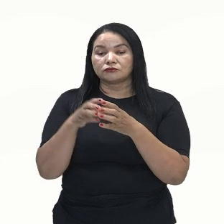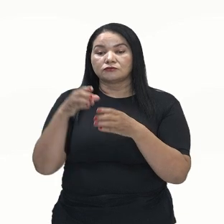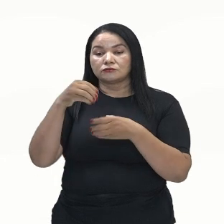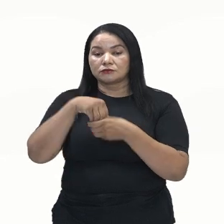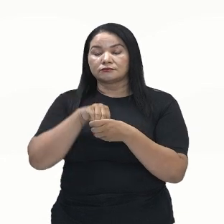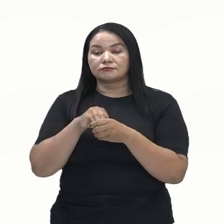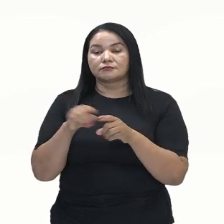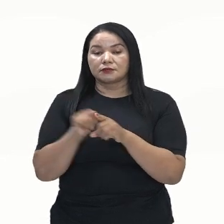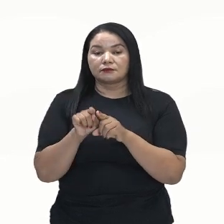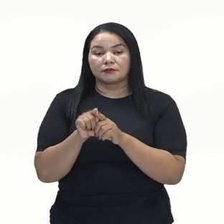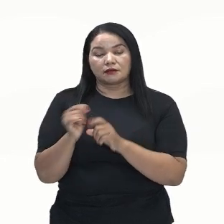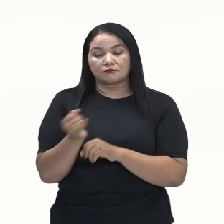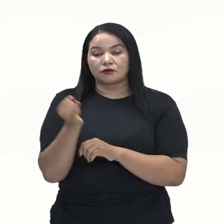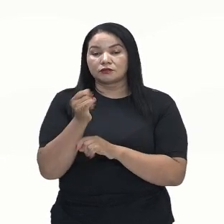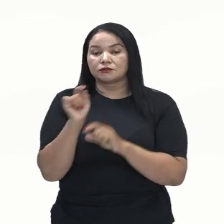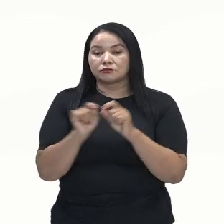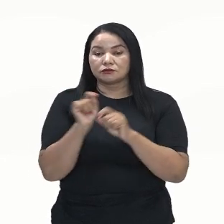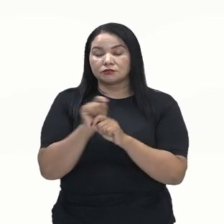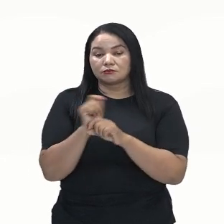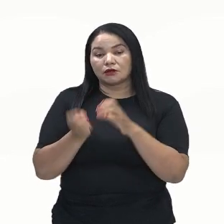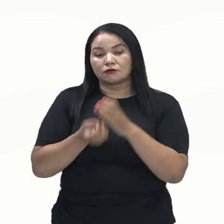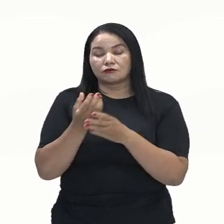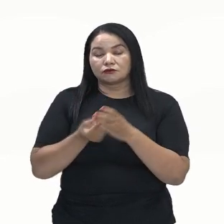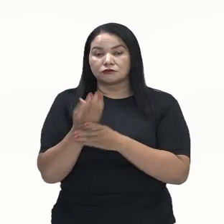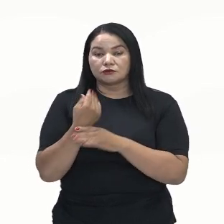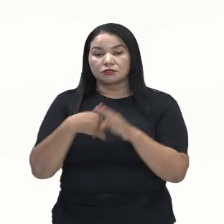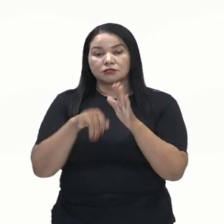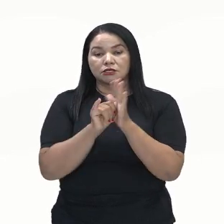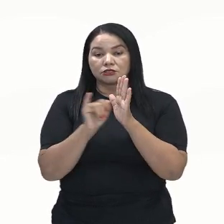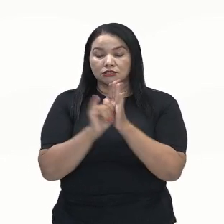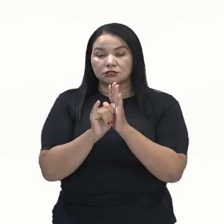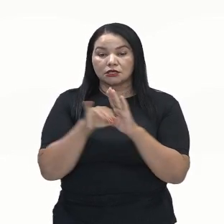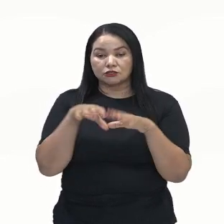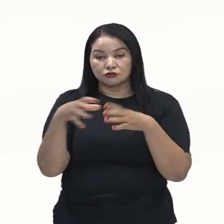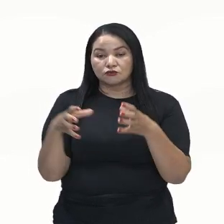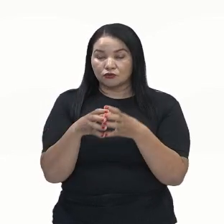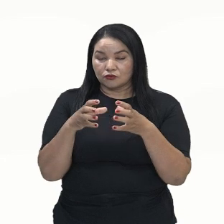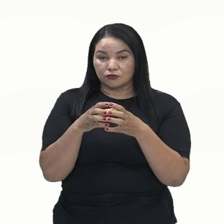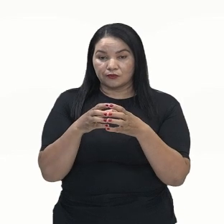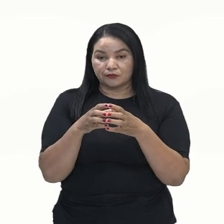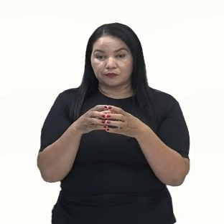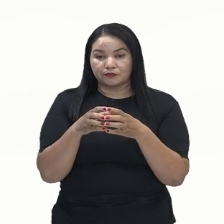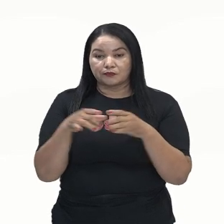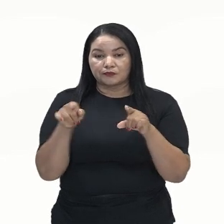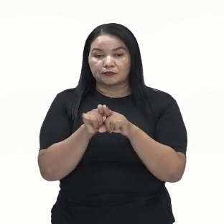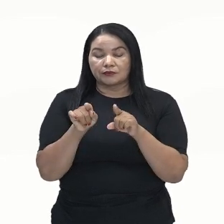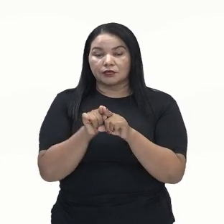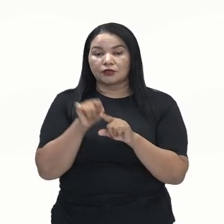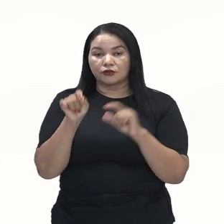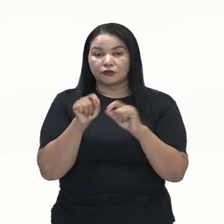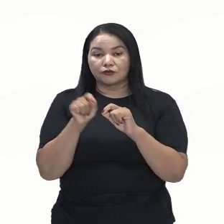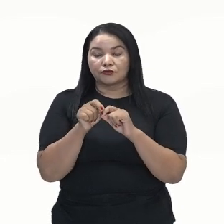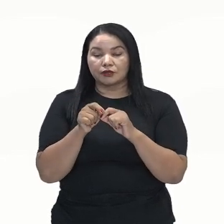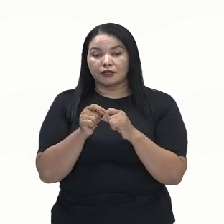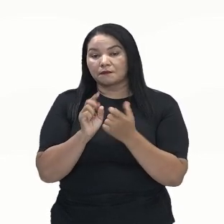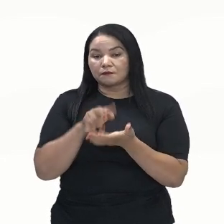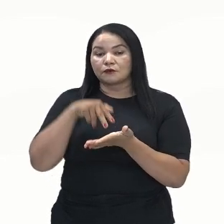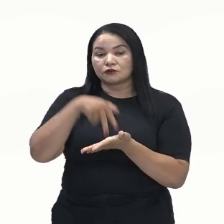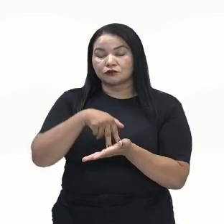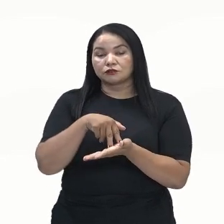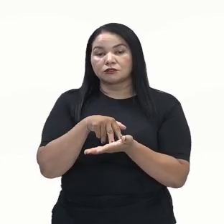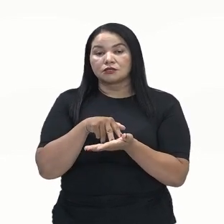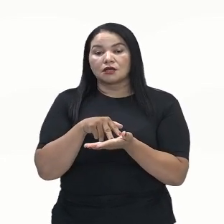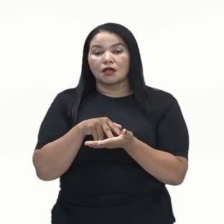foram fundamentais para a construção de uma identidade coletiva que resistiu ao intento